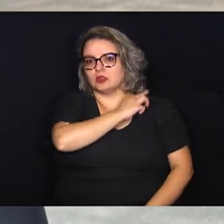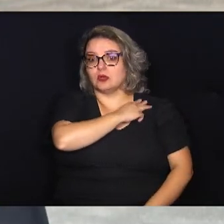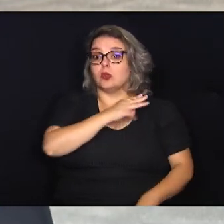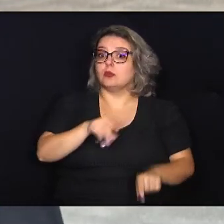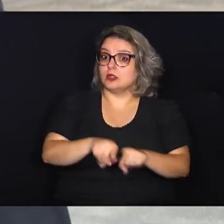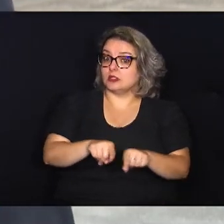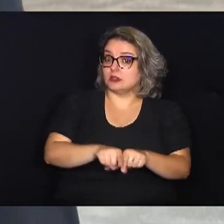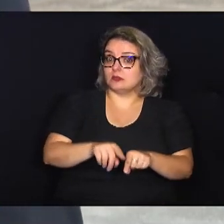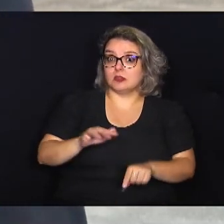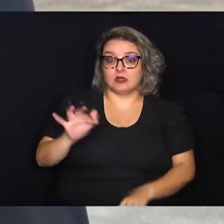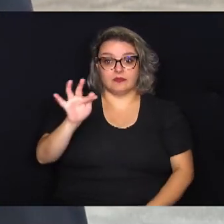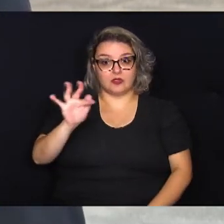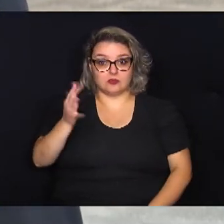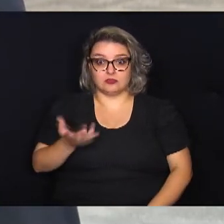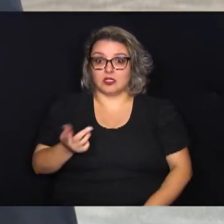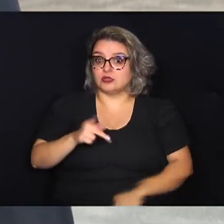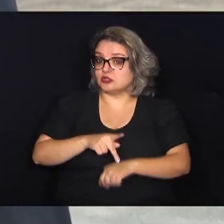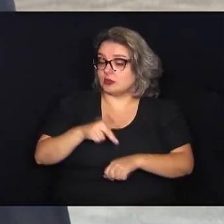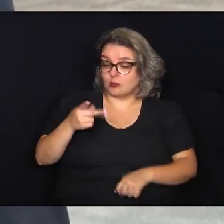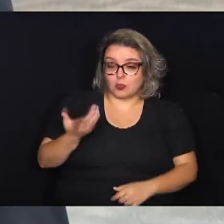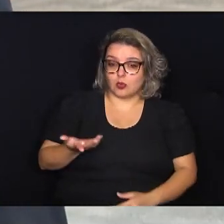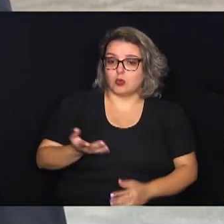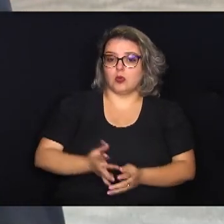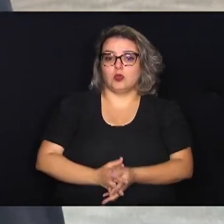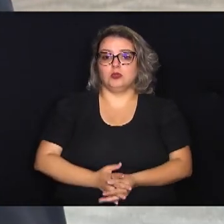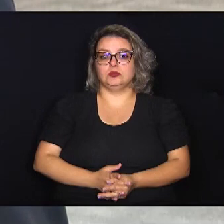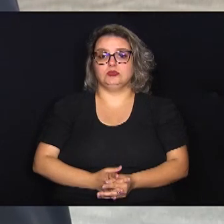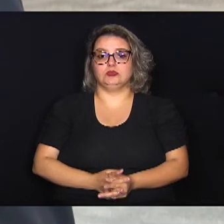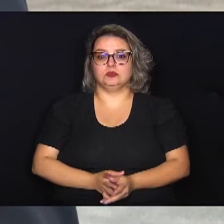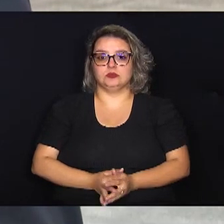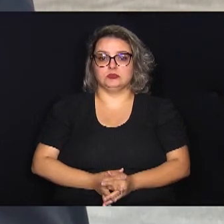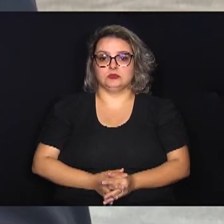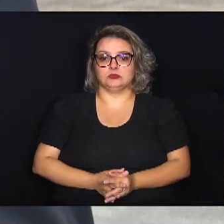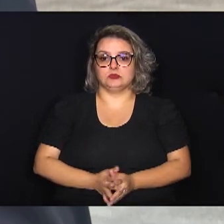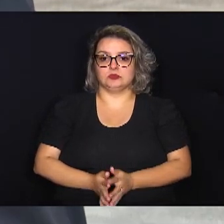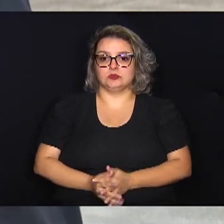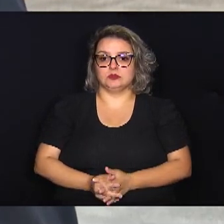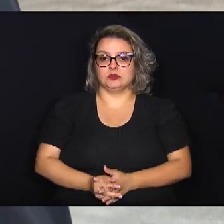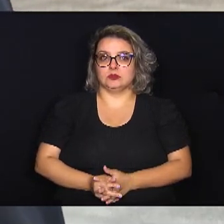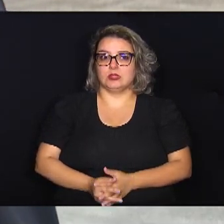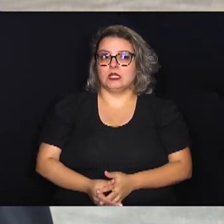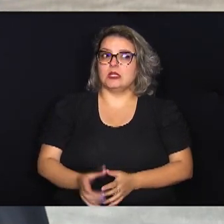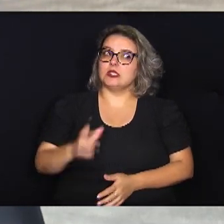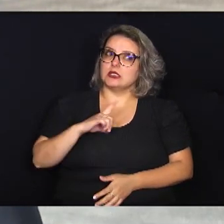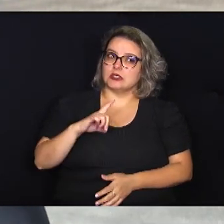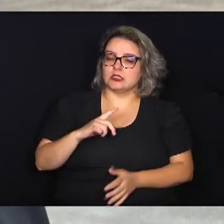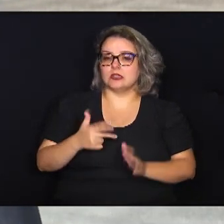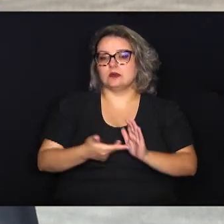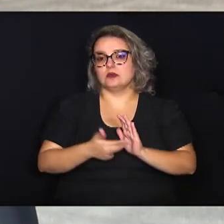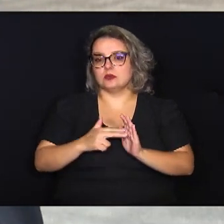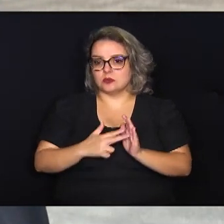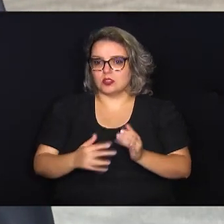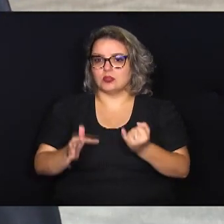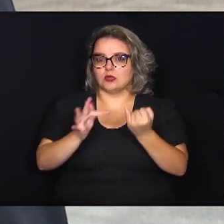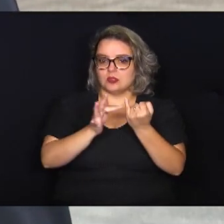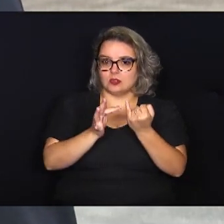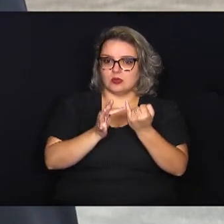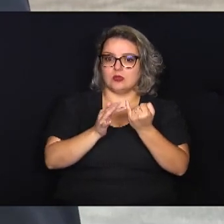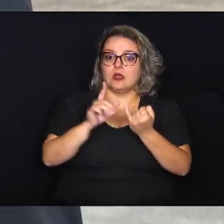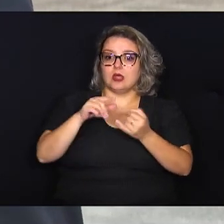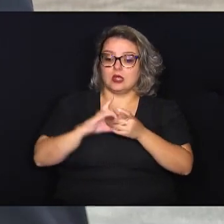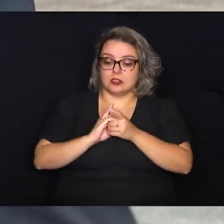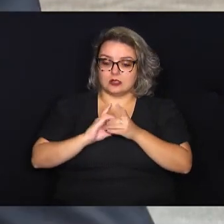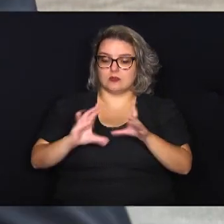superior, pós-graduação, e que tem um sentido principal do Instituto Federal é democratizar o acesso